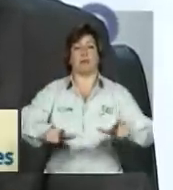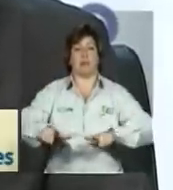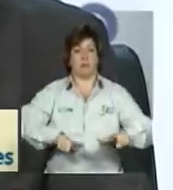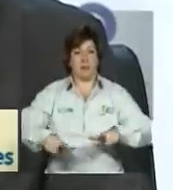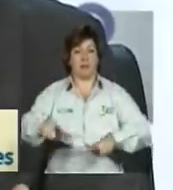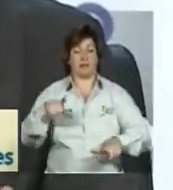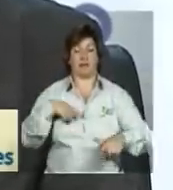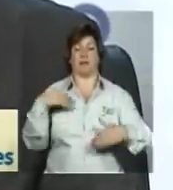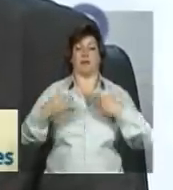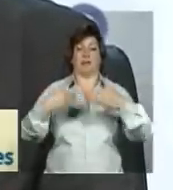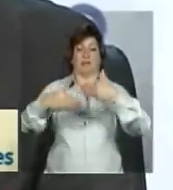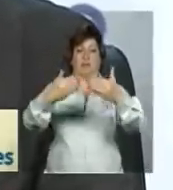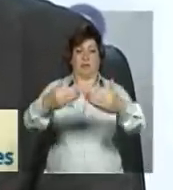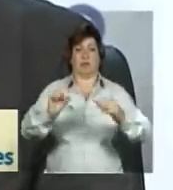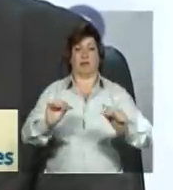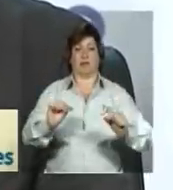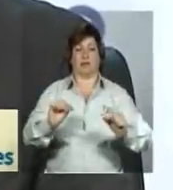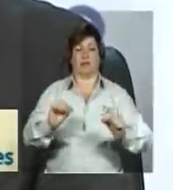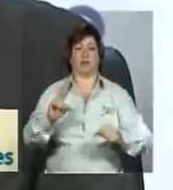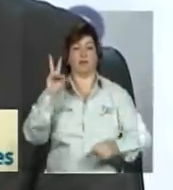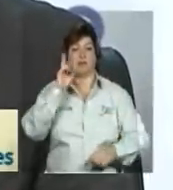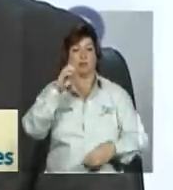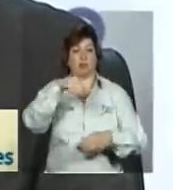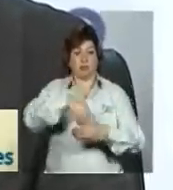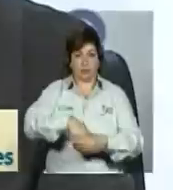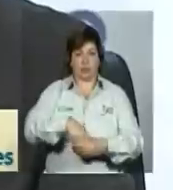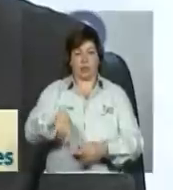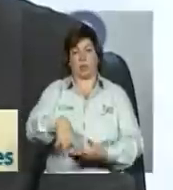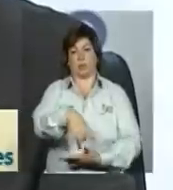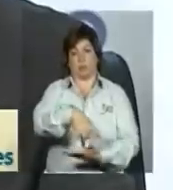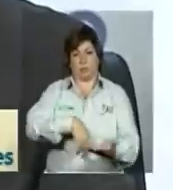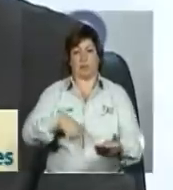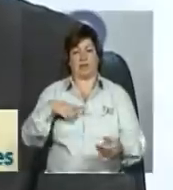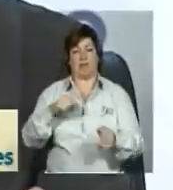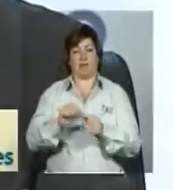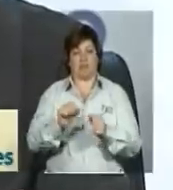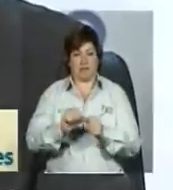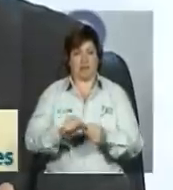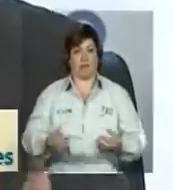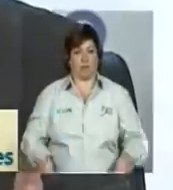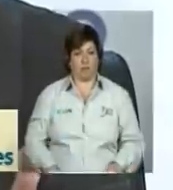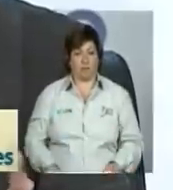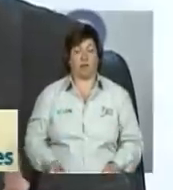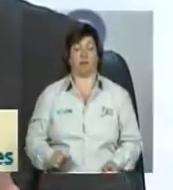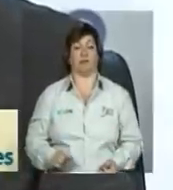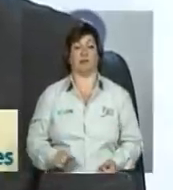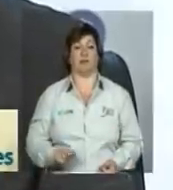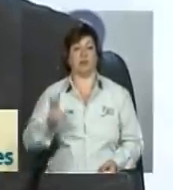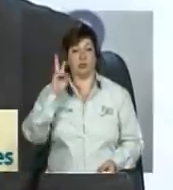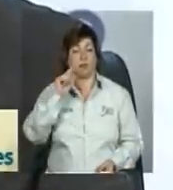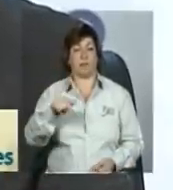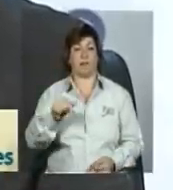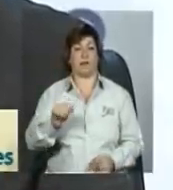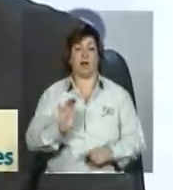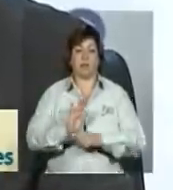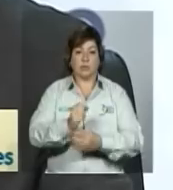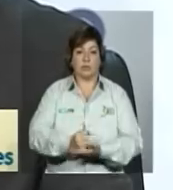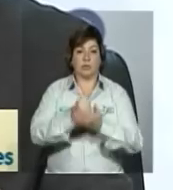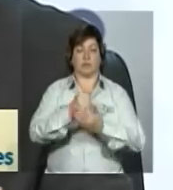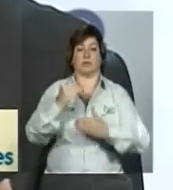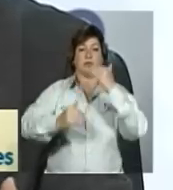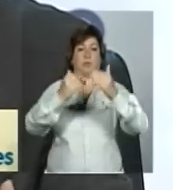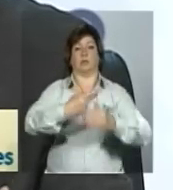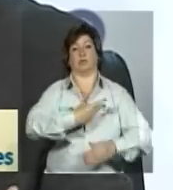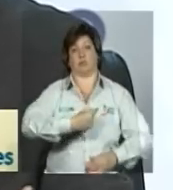que se desenvolverá no âmbito do documento que está sendo negociado, com vistas à promoção do desenvolvimento sustentável.